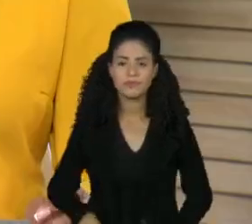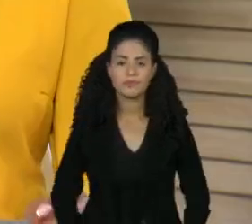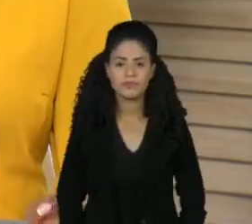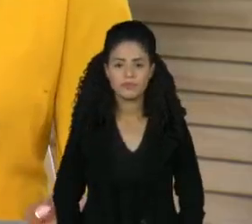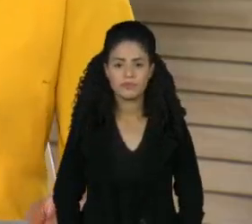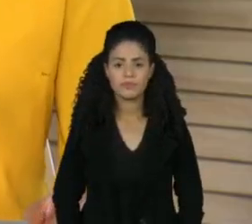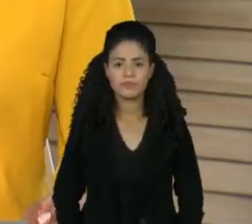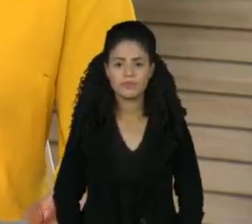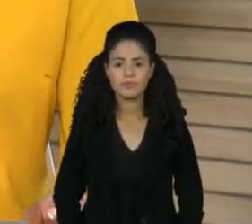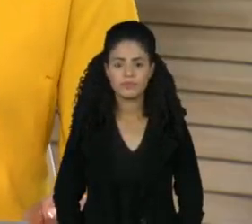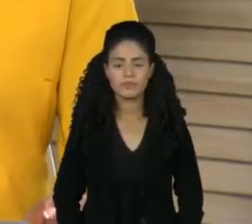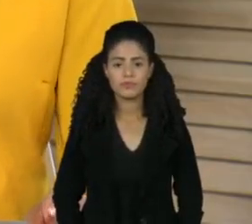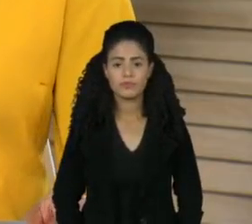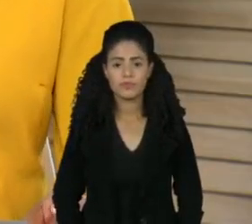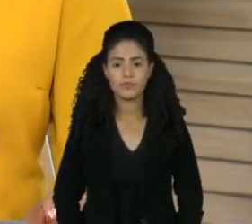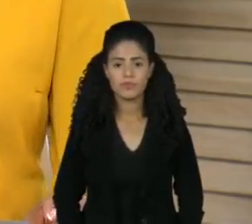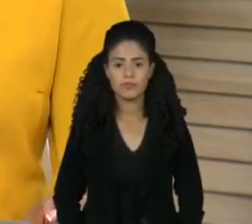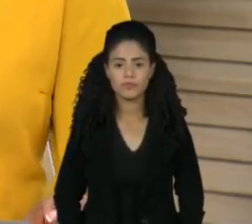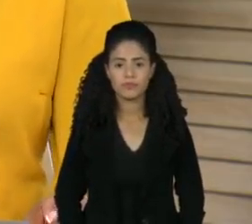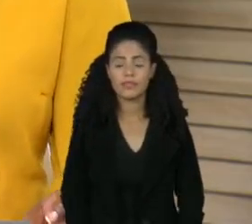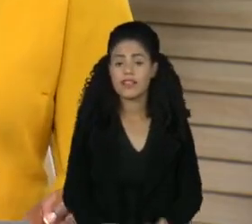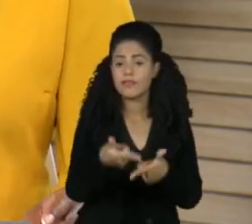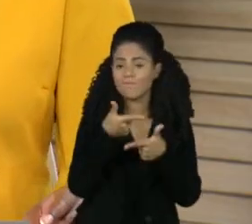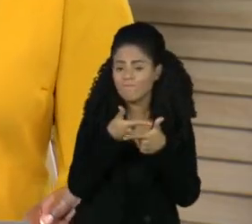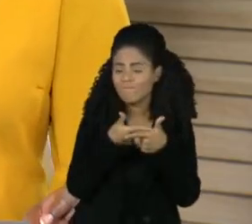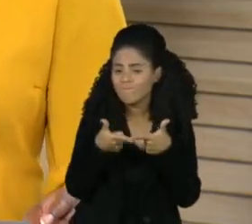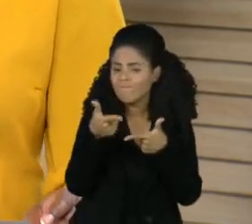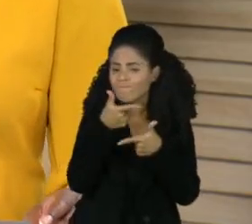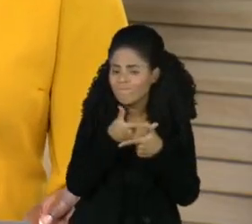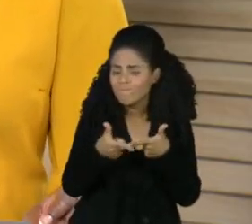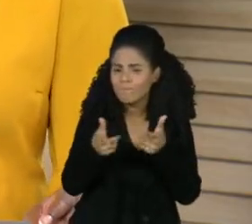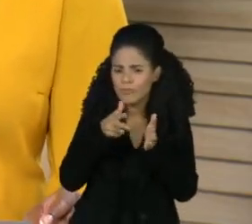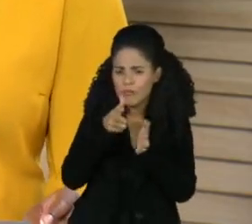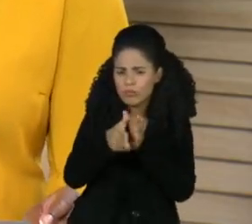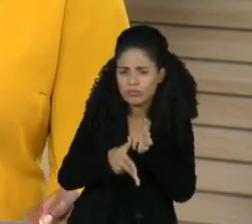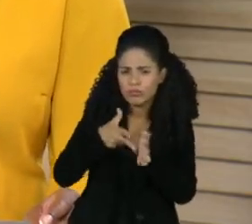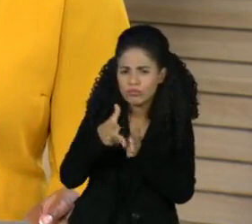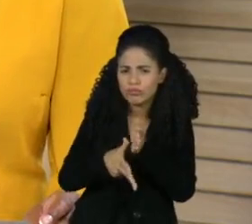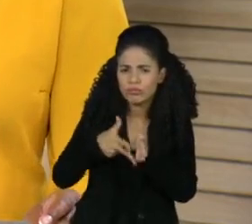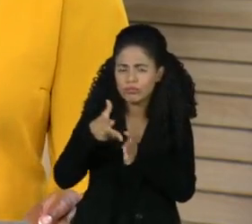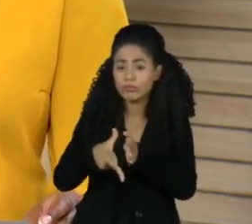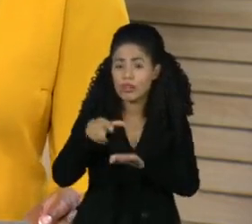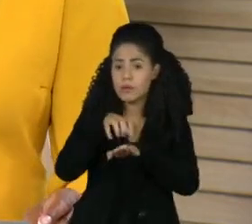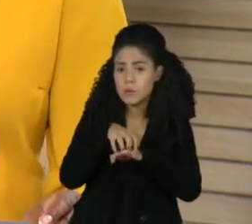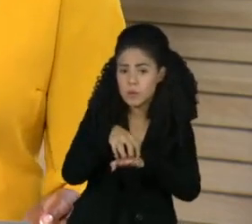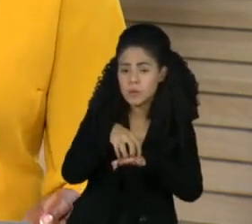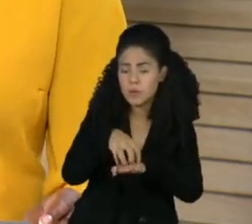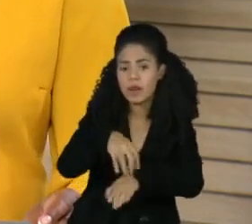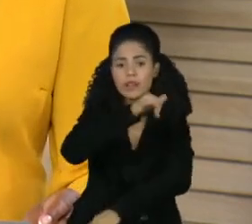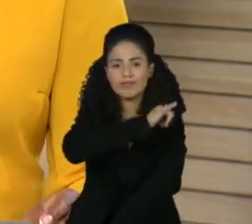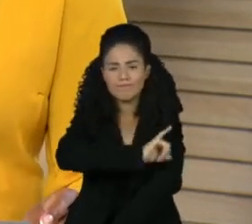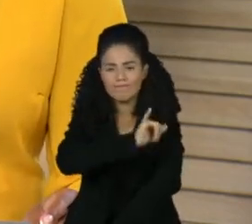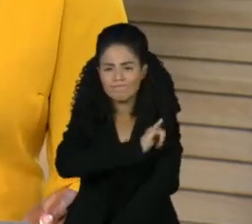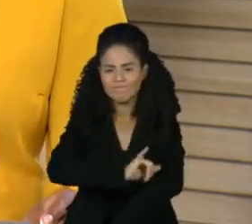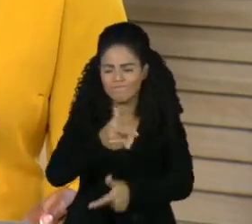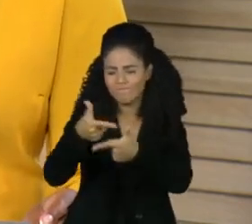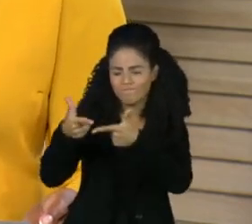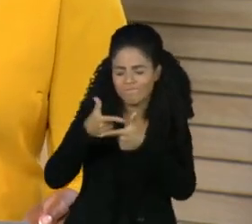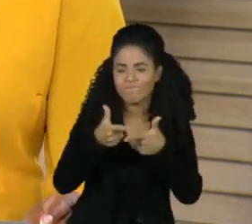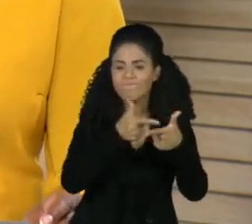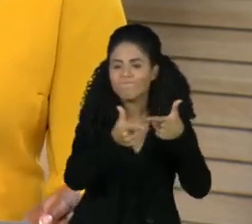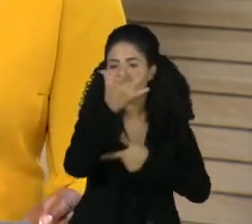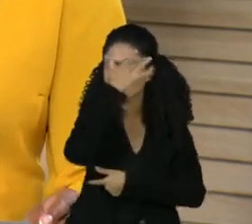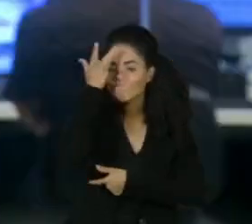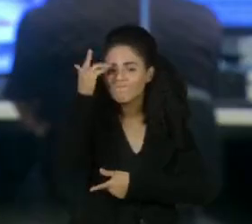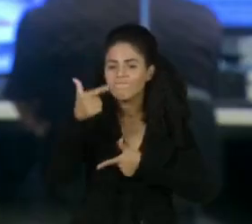os problemas nos trens e uma greve de ônibus na Baixada Fluminense prejudicaram milhares de